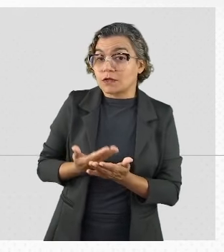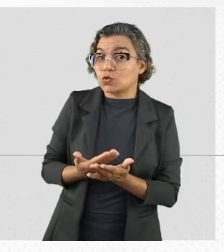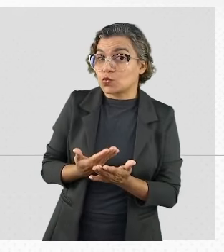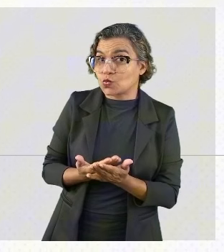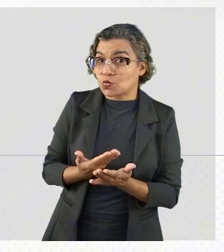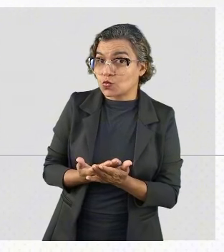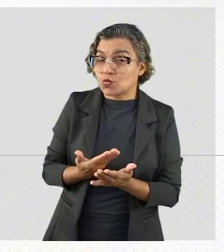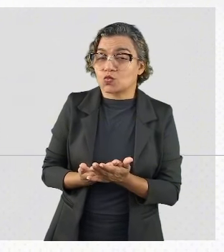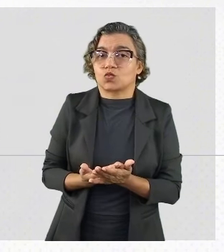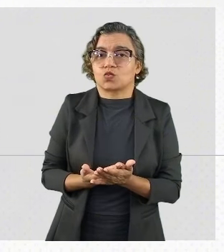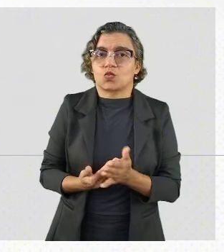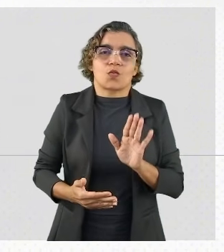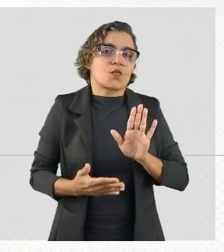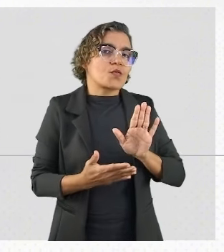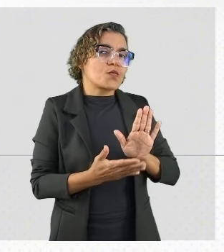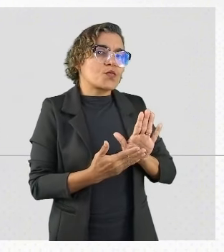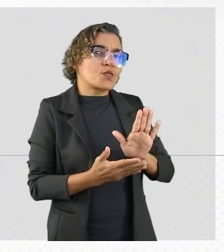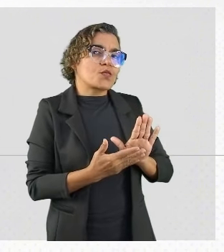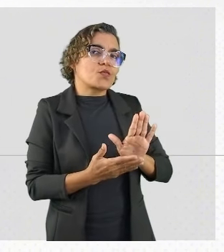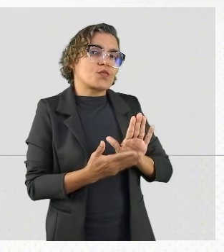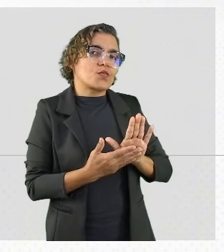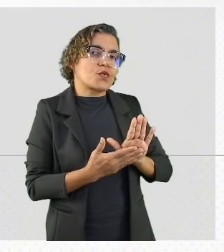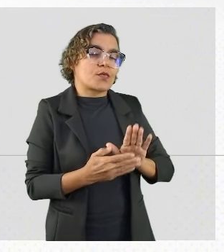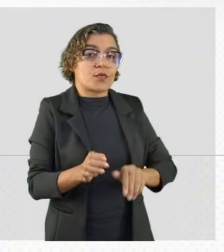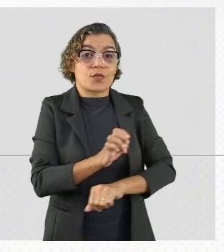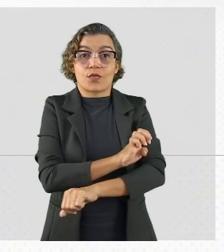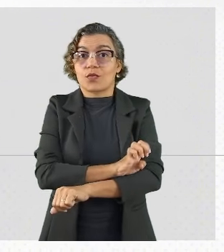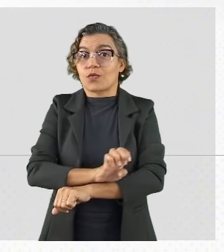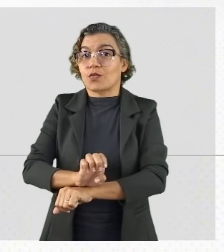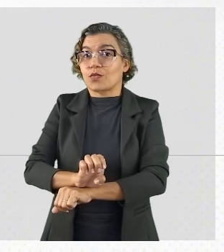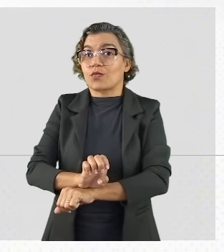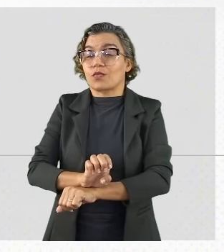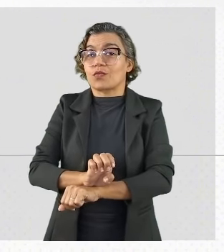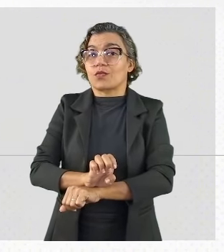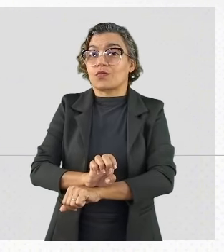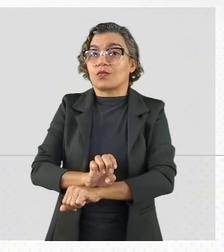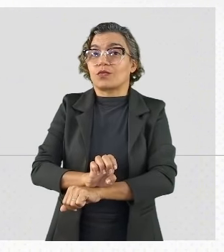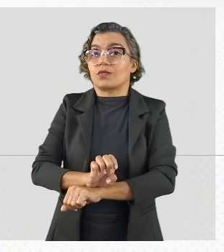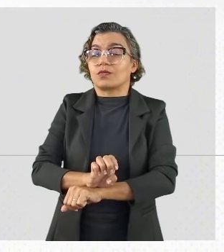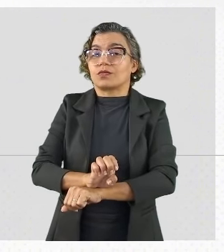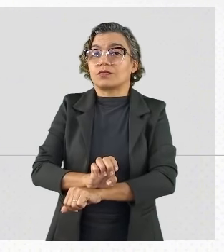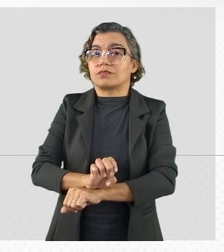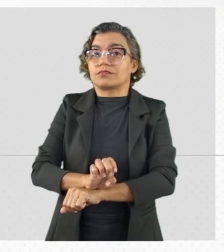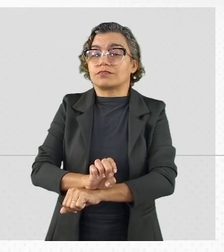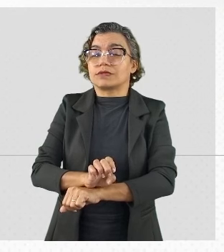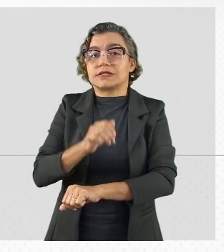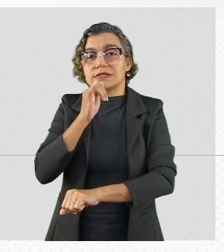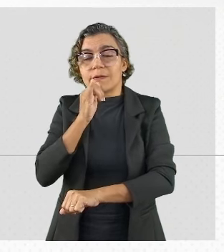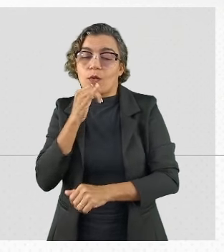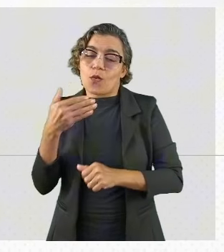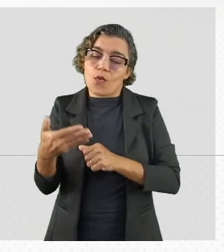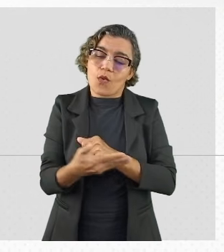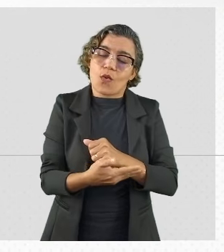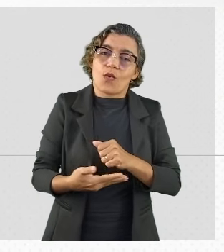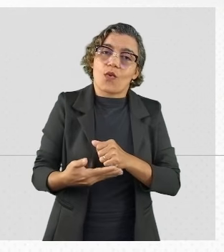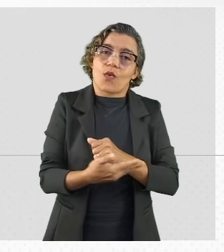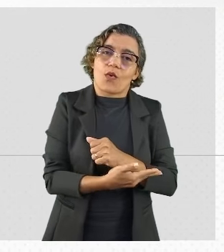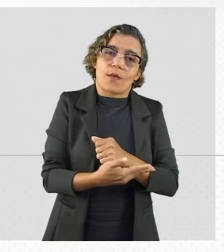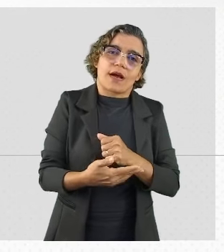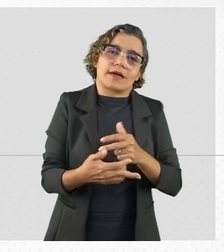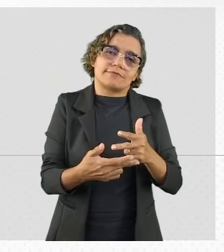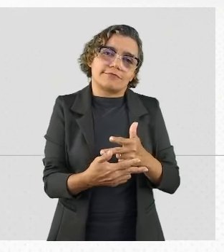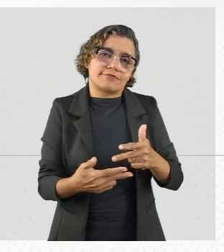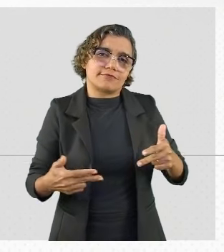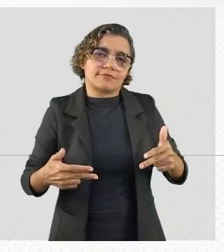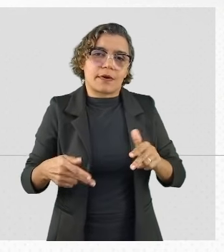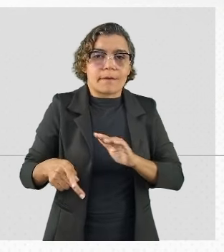estudarmos, para propor, no caso aqui, uma ética com princípios universais. Porque se, por